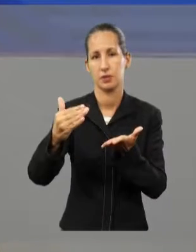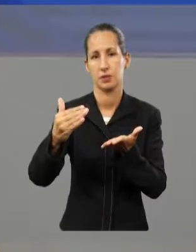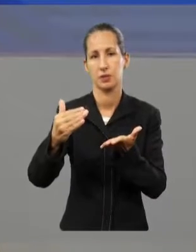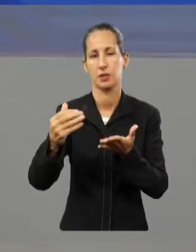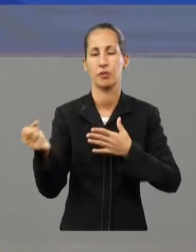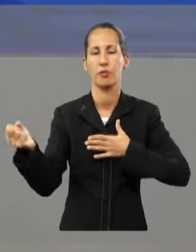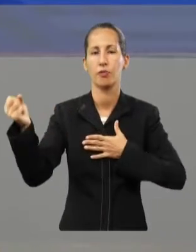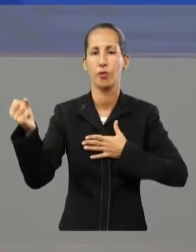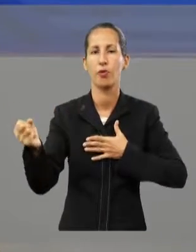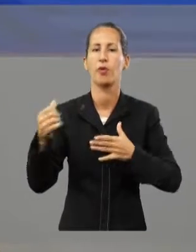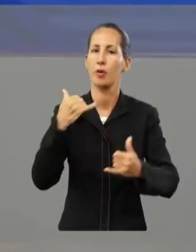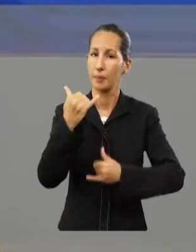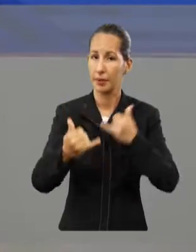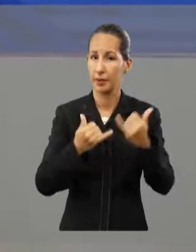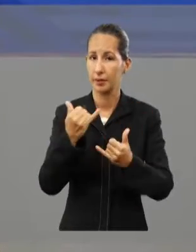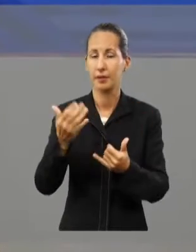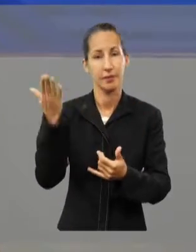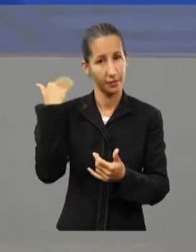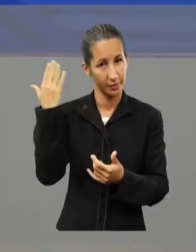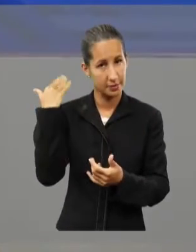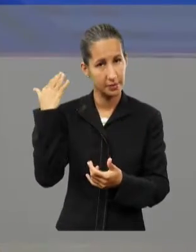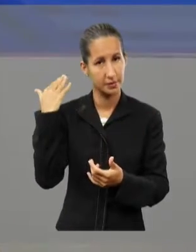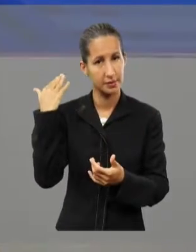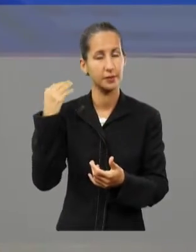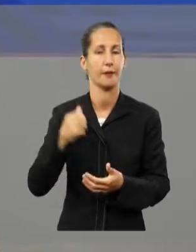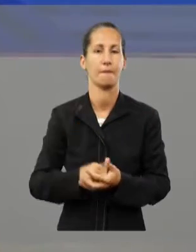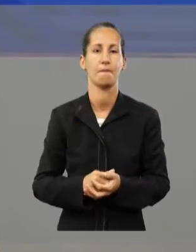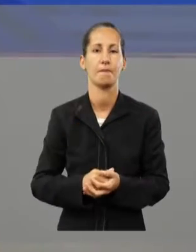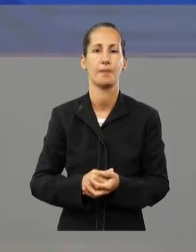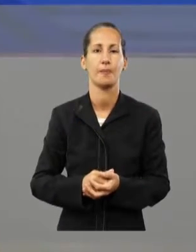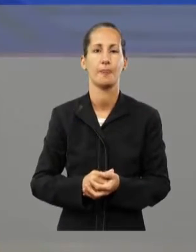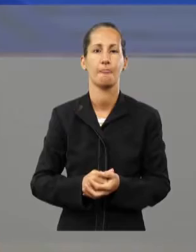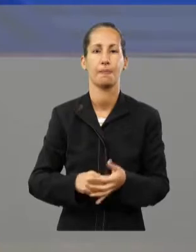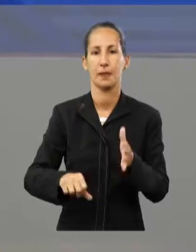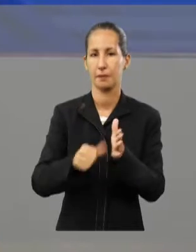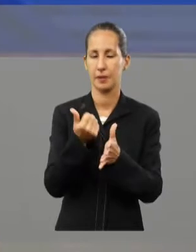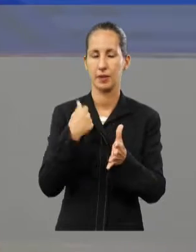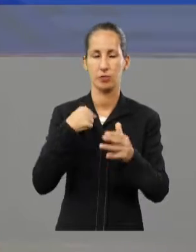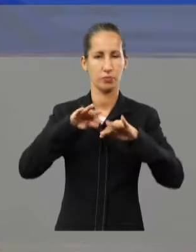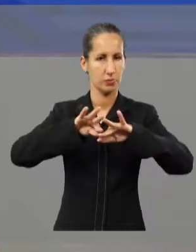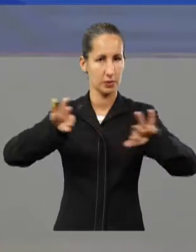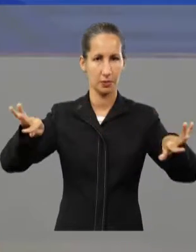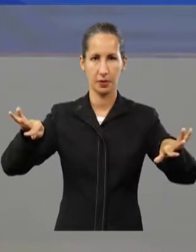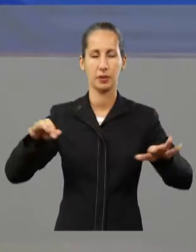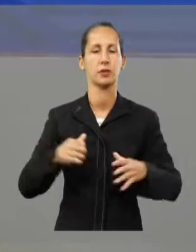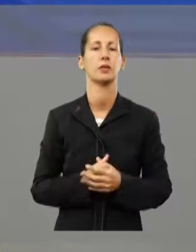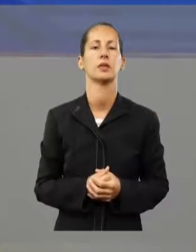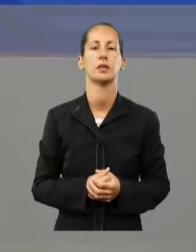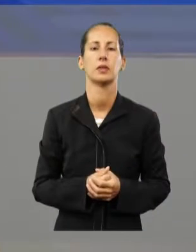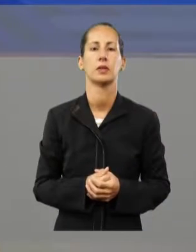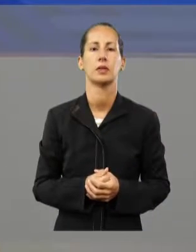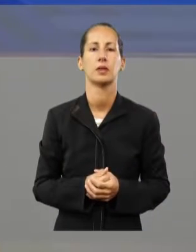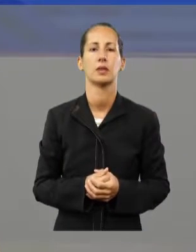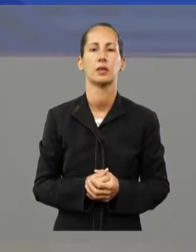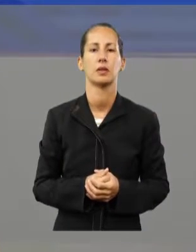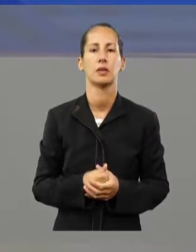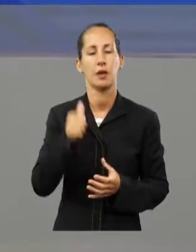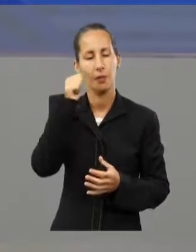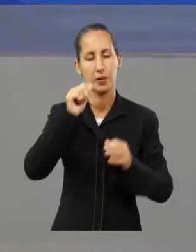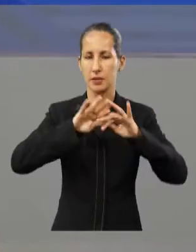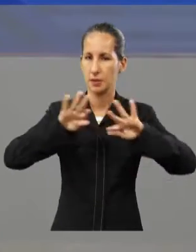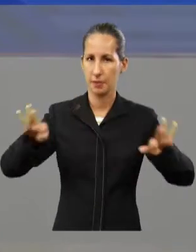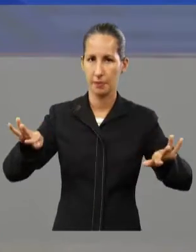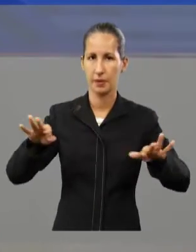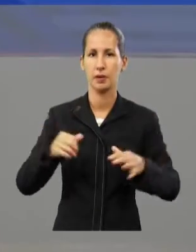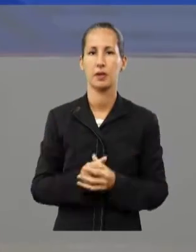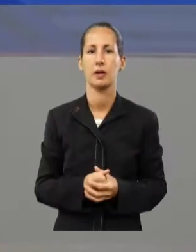o Forró Dagô foi uma brincadeira. Na primeira separação minha, eu deixei a separação da mulher,